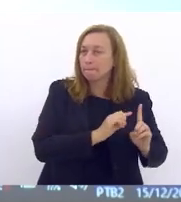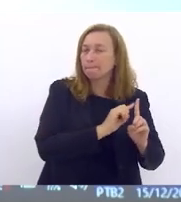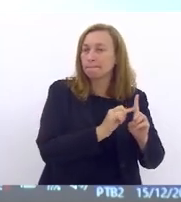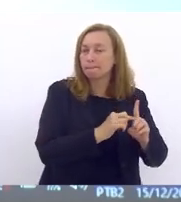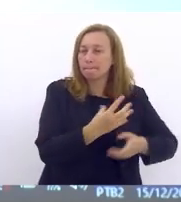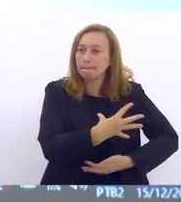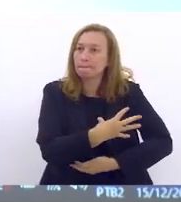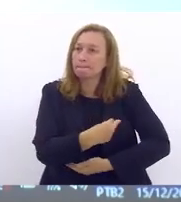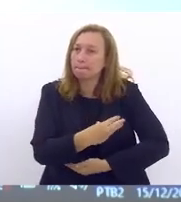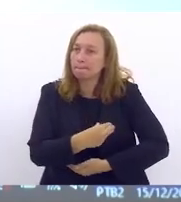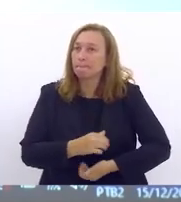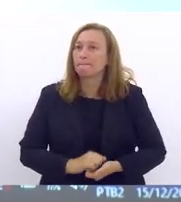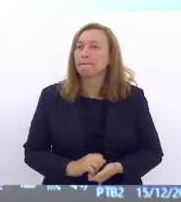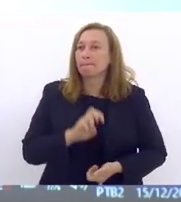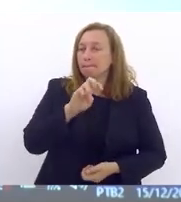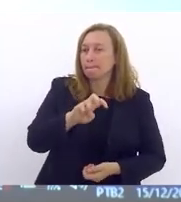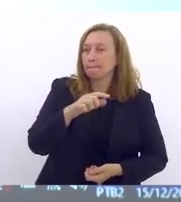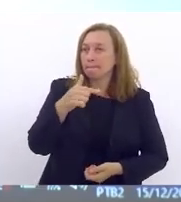puérperas.